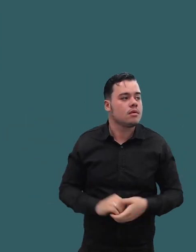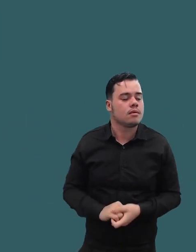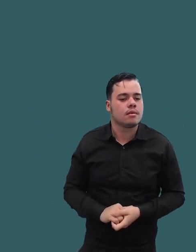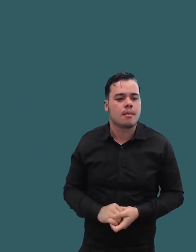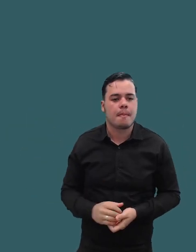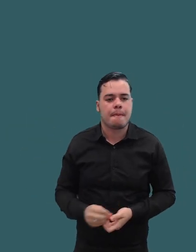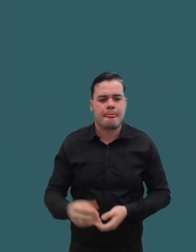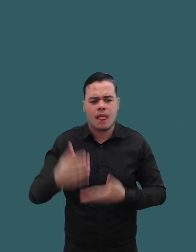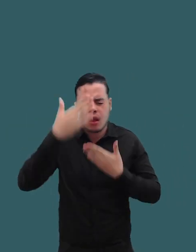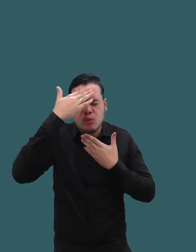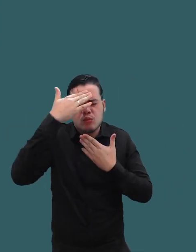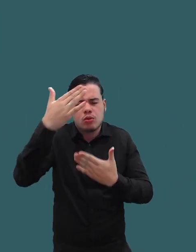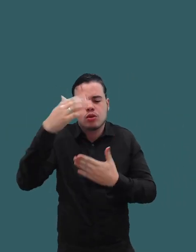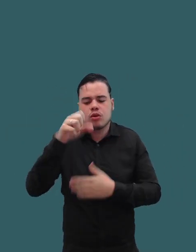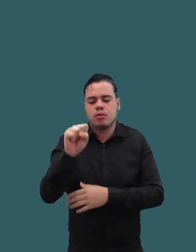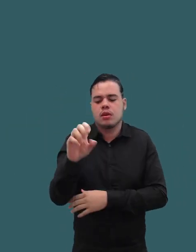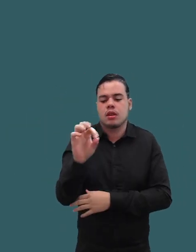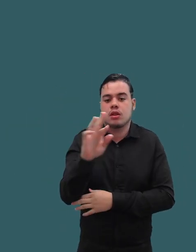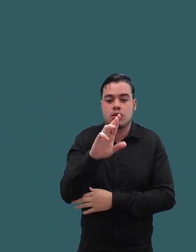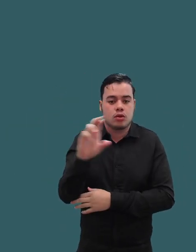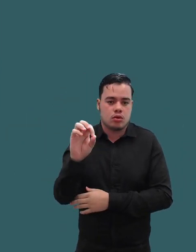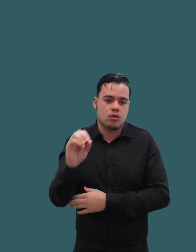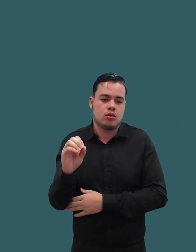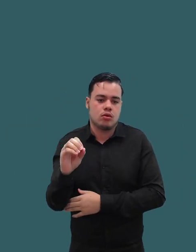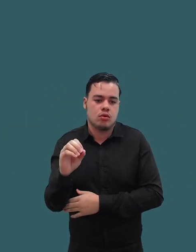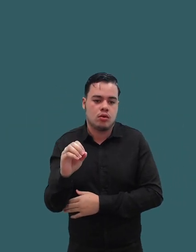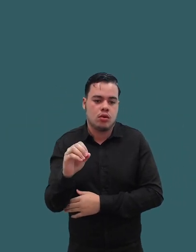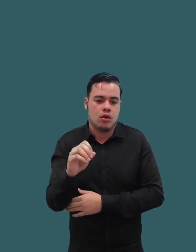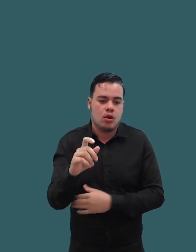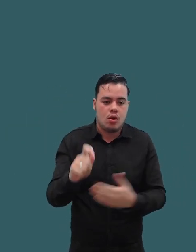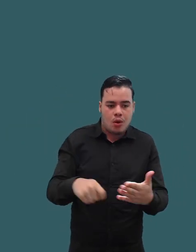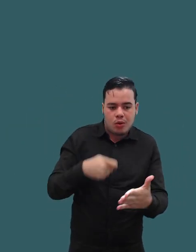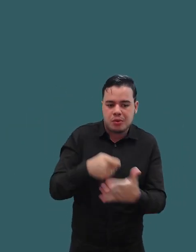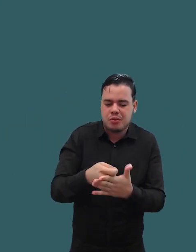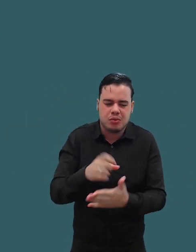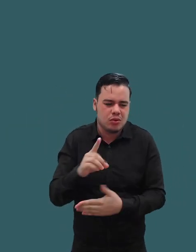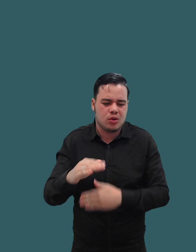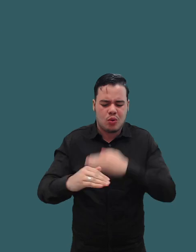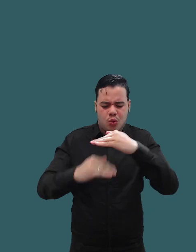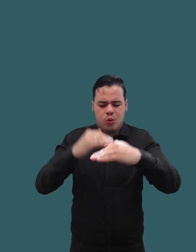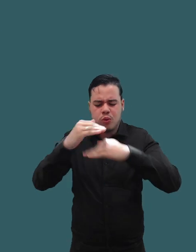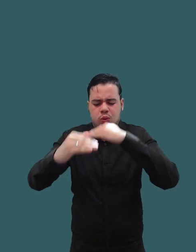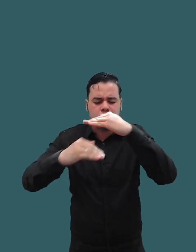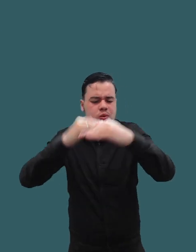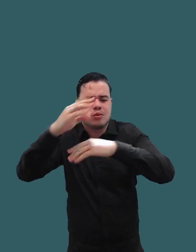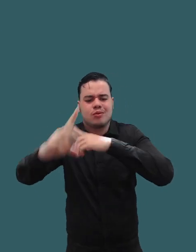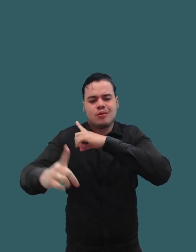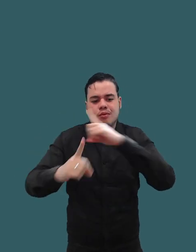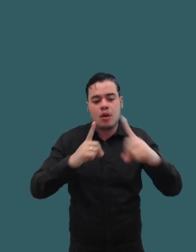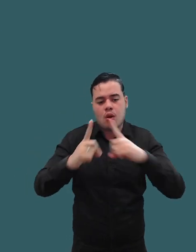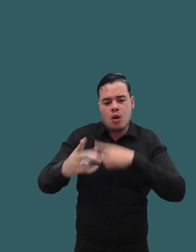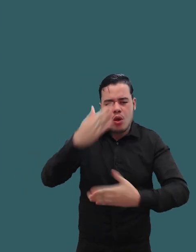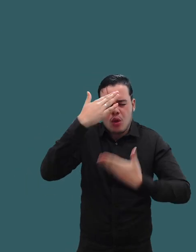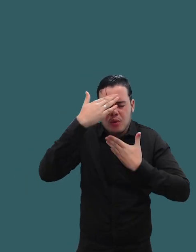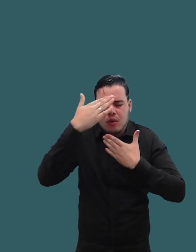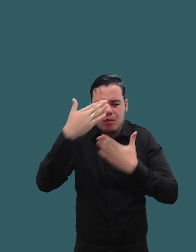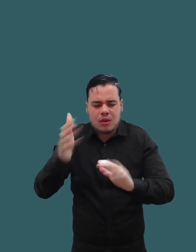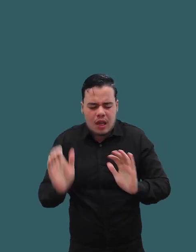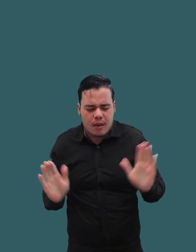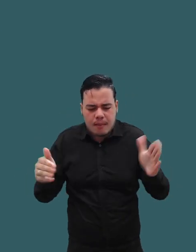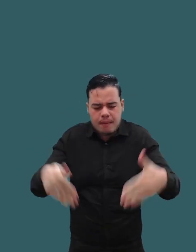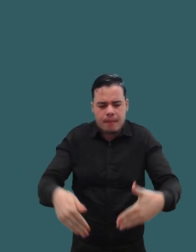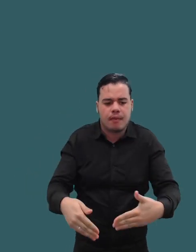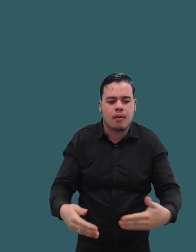Muito obrigada, Socorro. Reforçando aqui que a gente só constrói pelo diálogo, né? Então, muito obrigada pela sua participação. Passar,